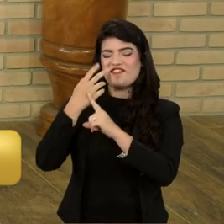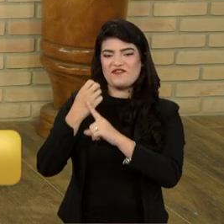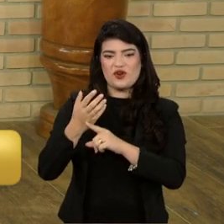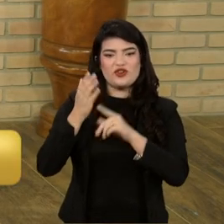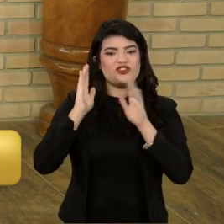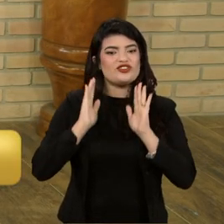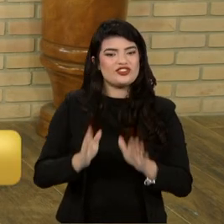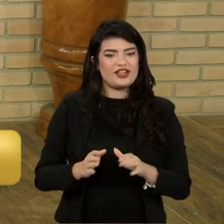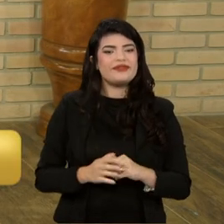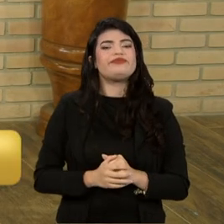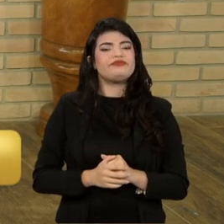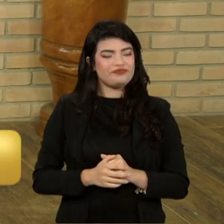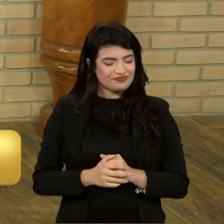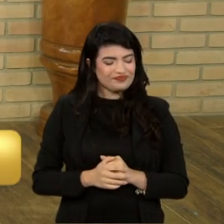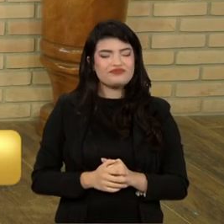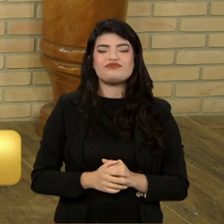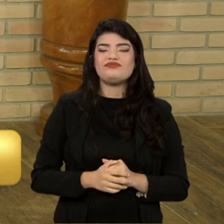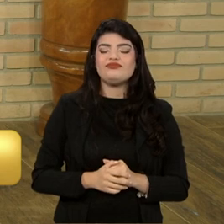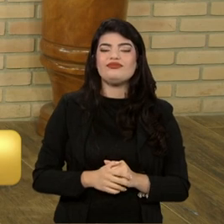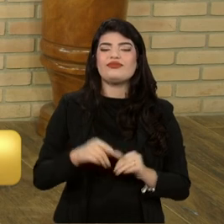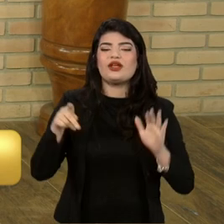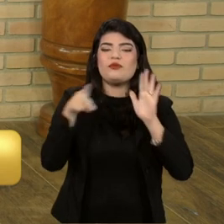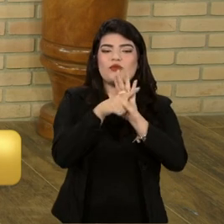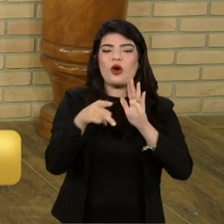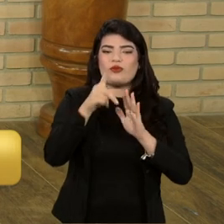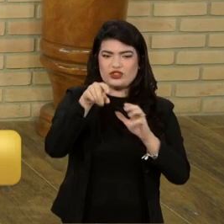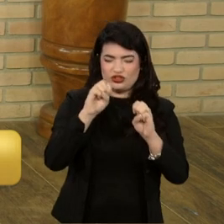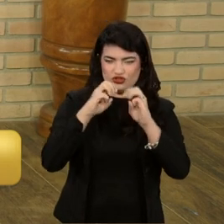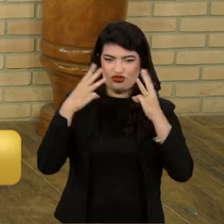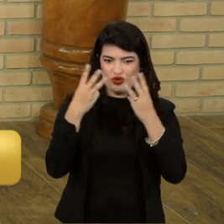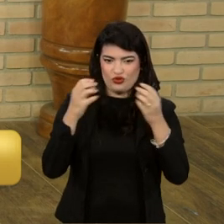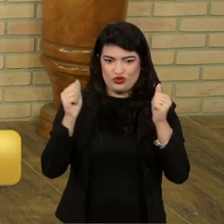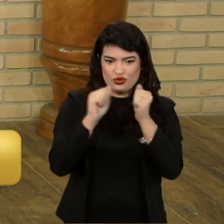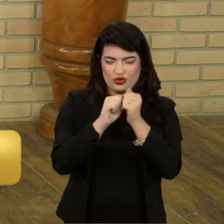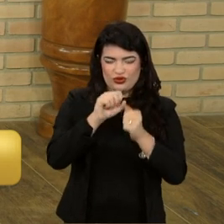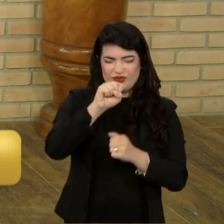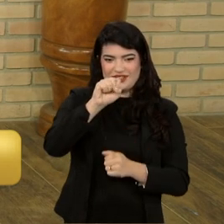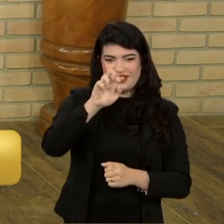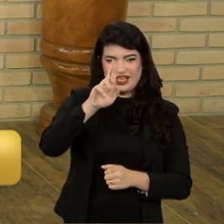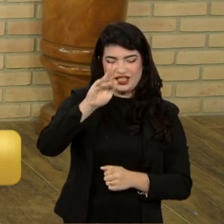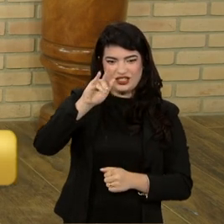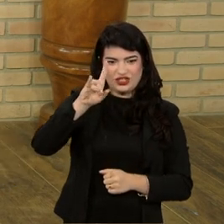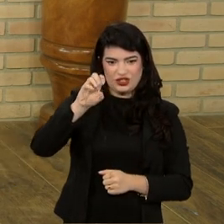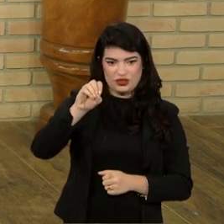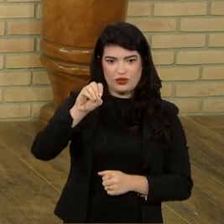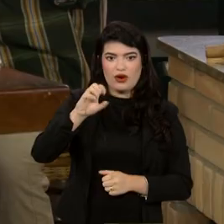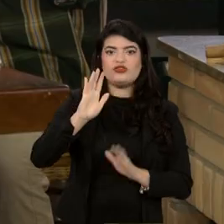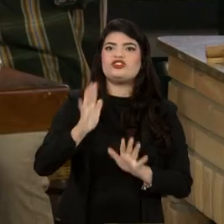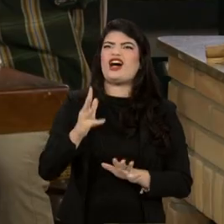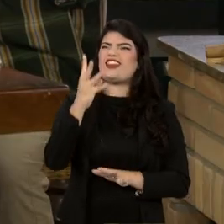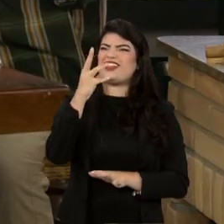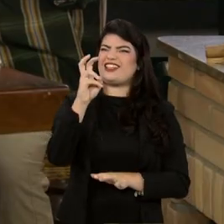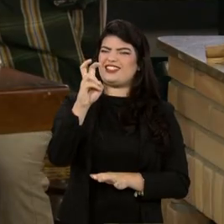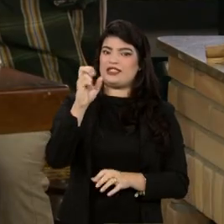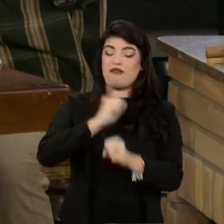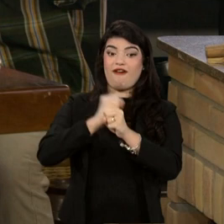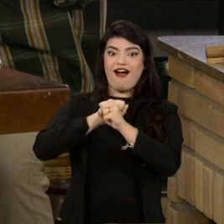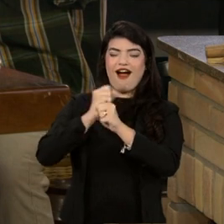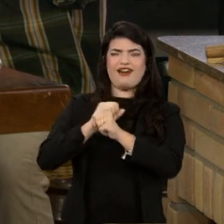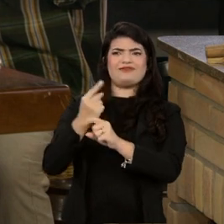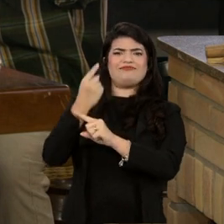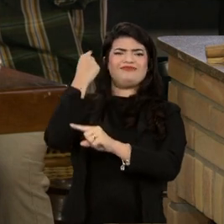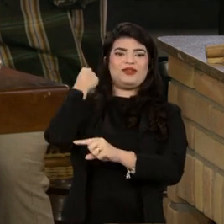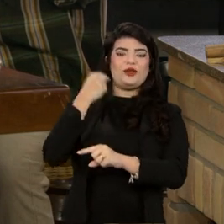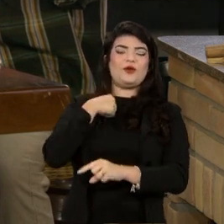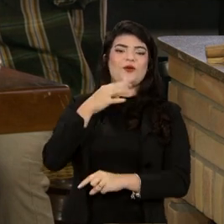você, no show do Sérgio também, você já fazia a parte lá de trás ou não? Há 35 anos atrás, eu o conheci.